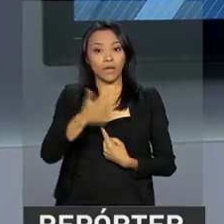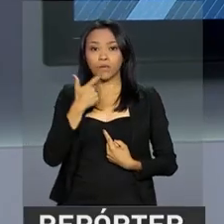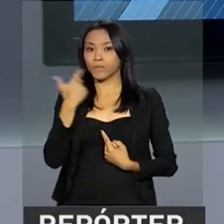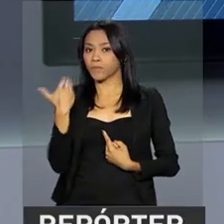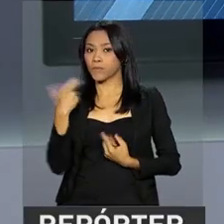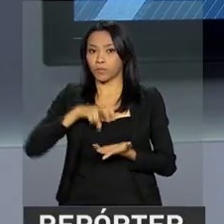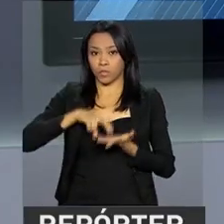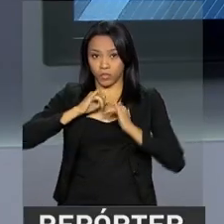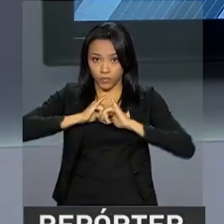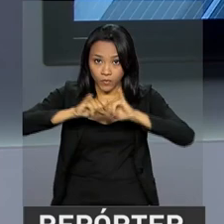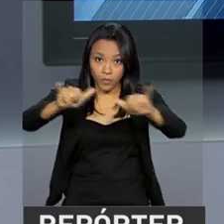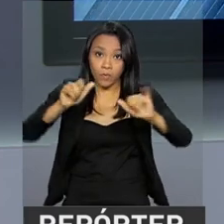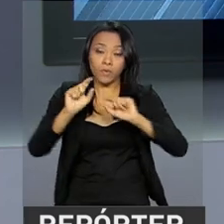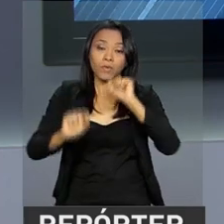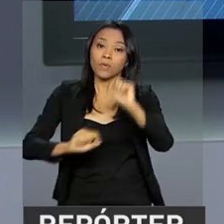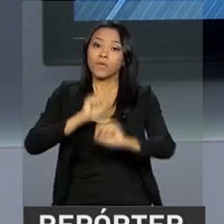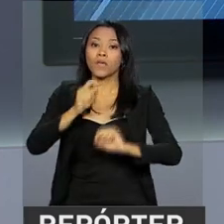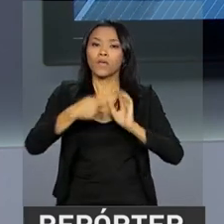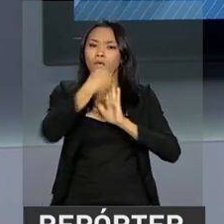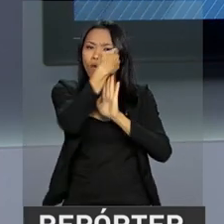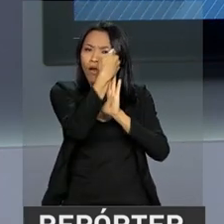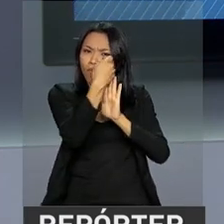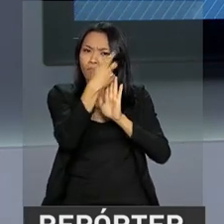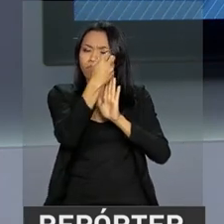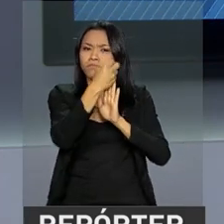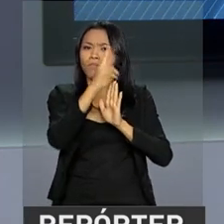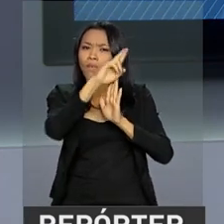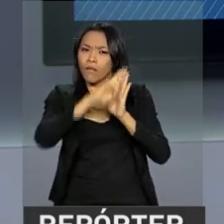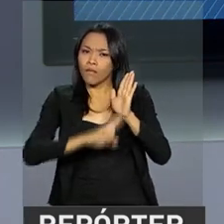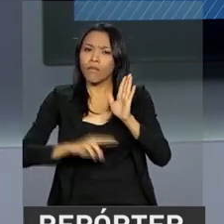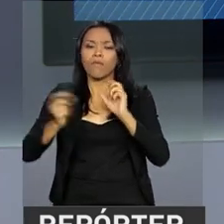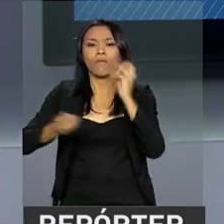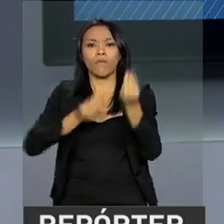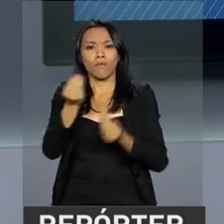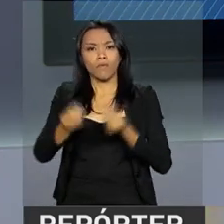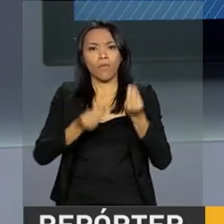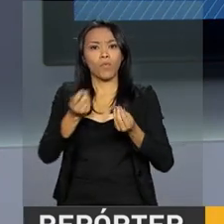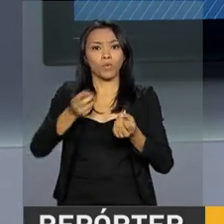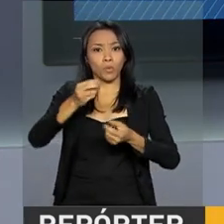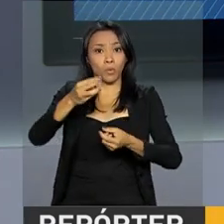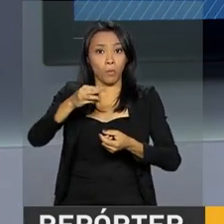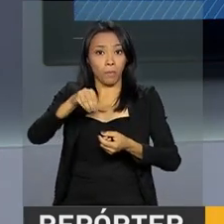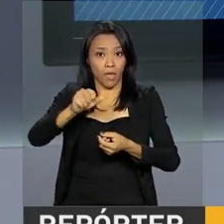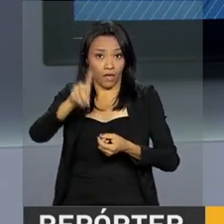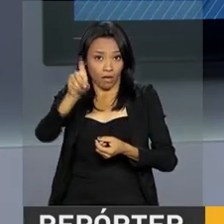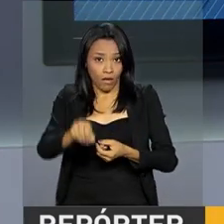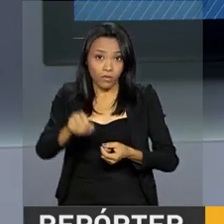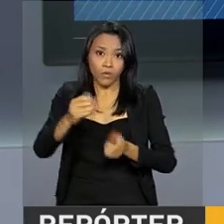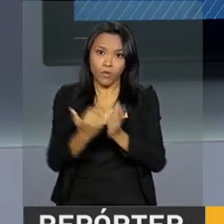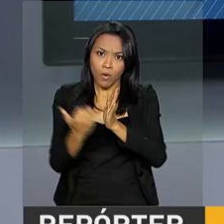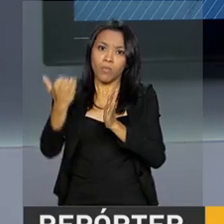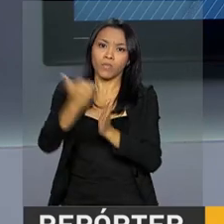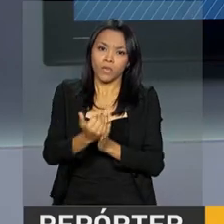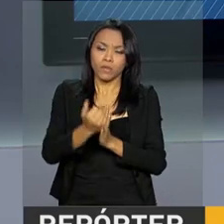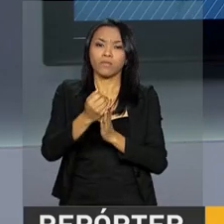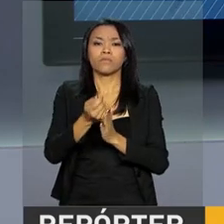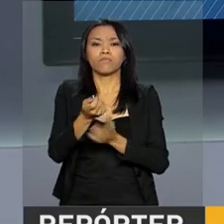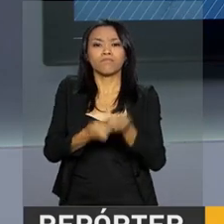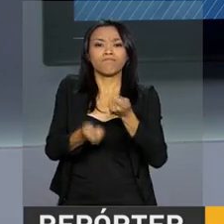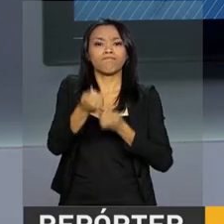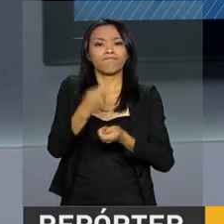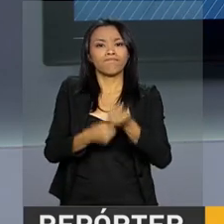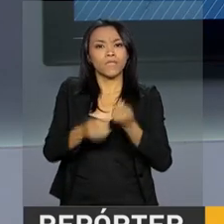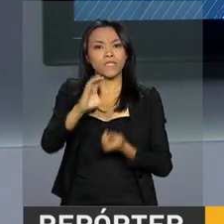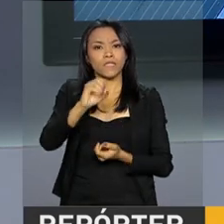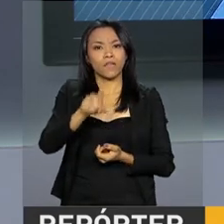agora pela manhã o boletim focus com as projeções do mercado financeiro a estimativa de crescimento da economia foi mantida em 0,73